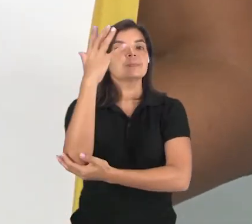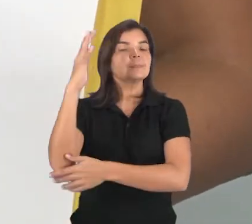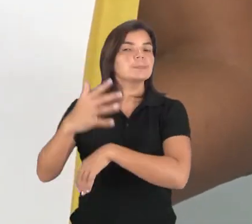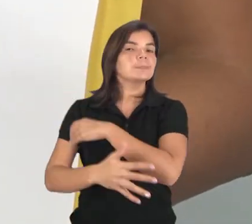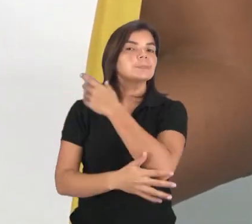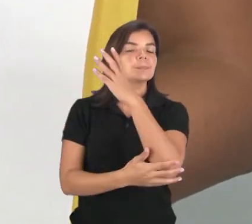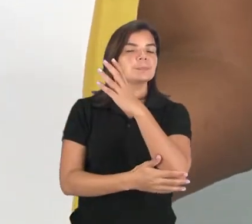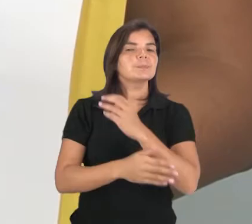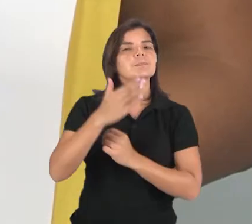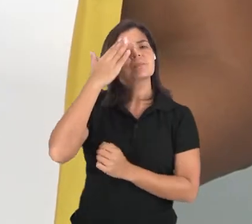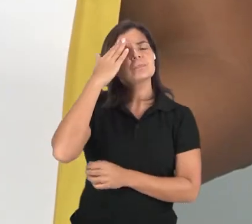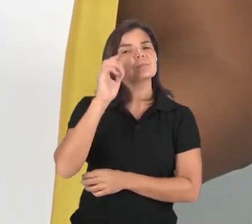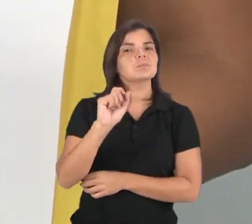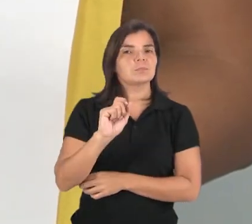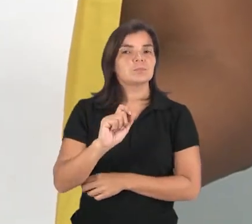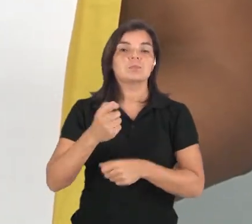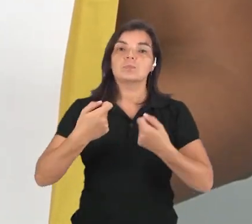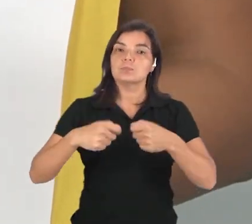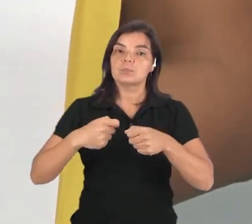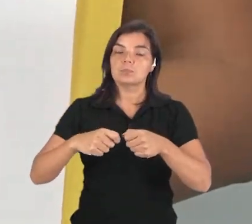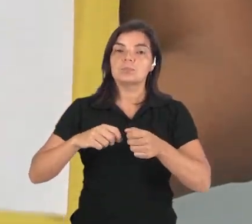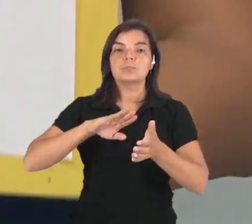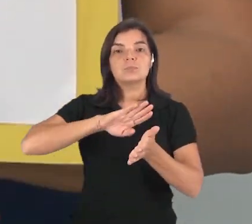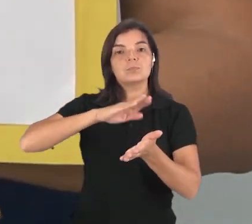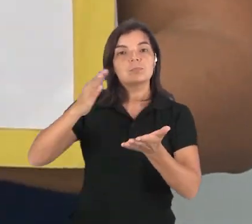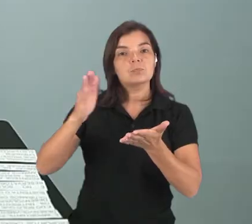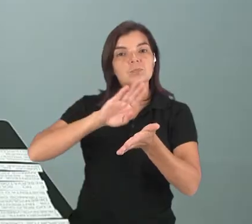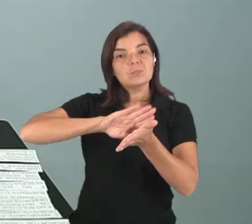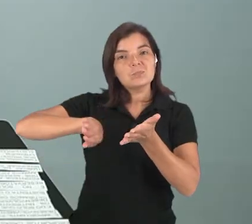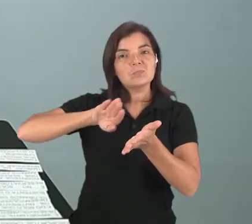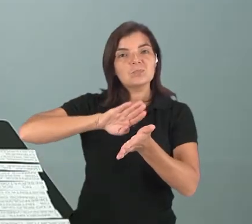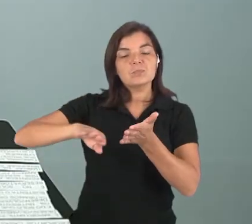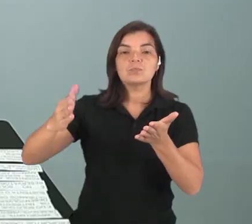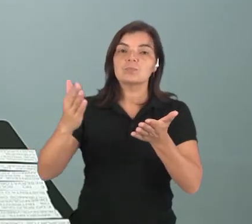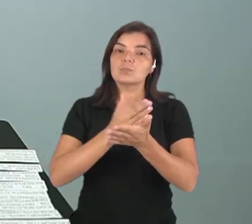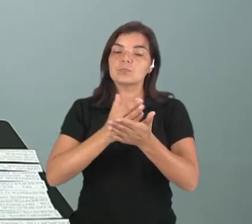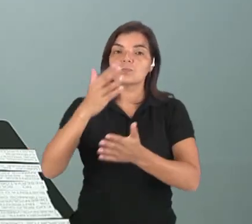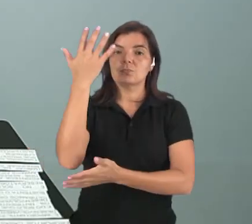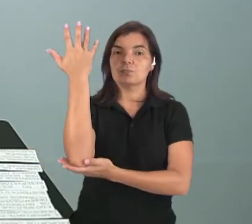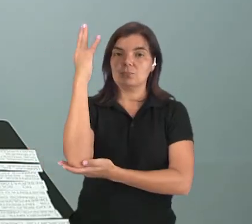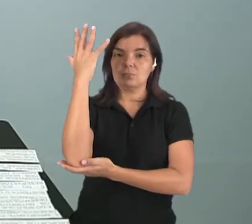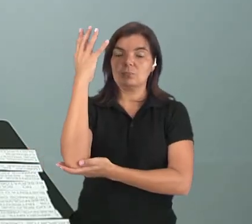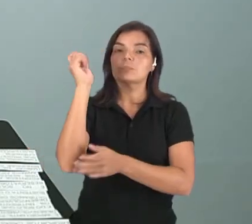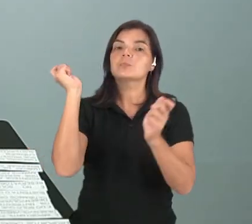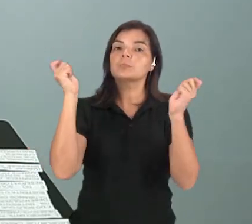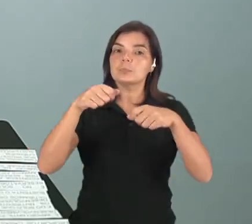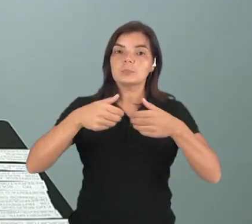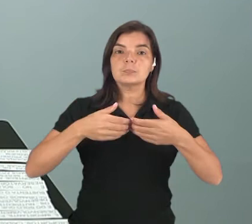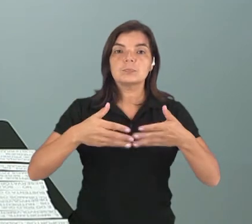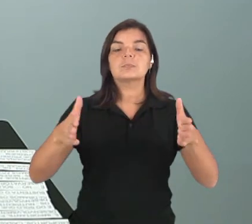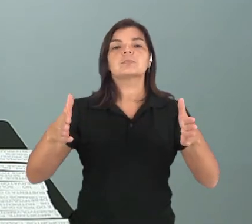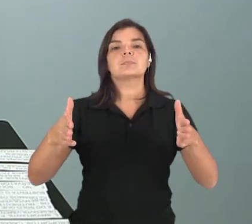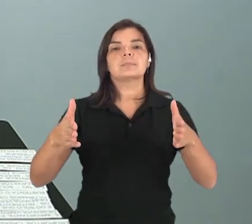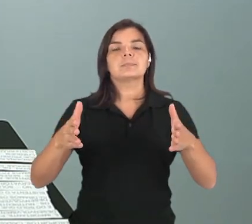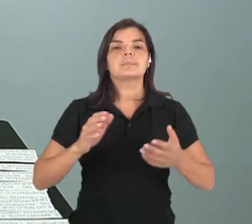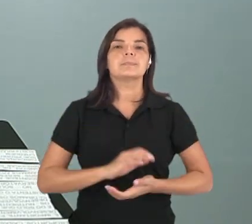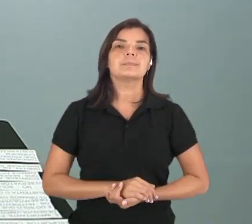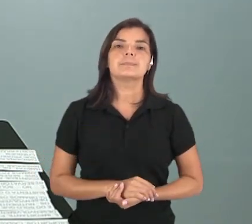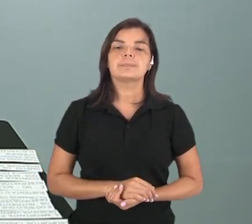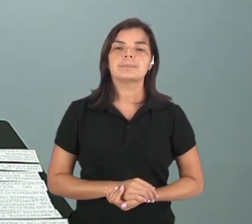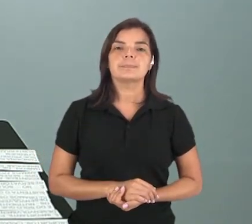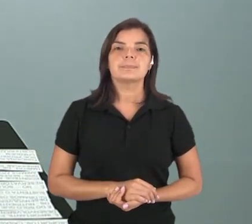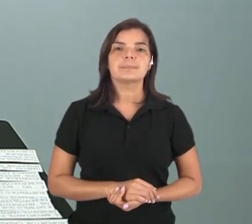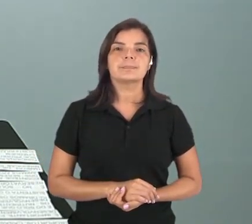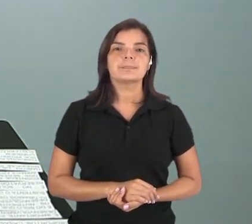Então, o que a gente entende? Que foi necessário fazer a retirada de algumas árvores para abrir essa estrada, certo?